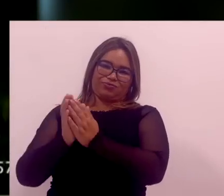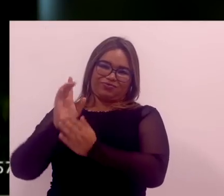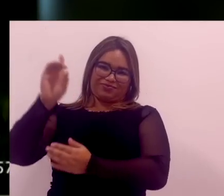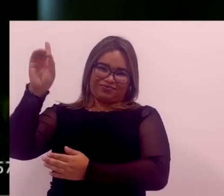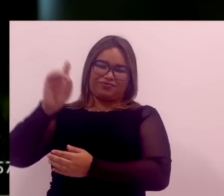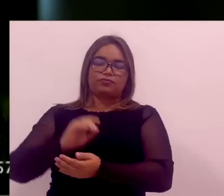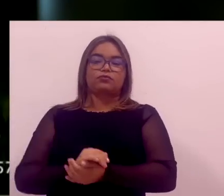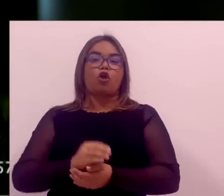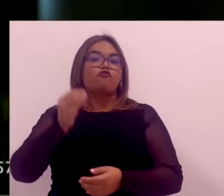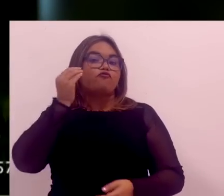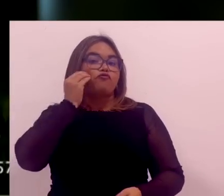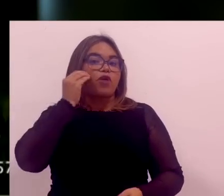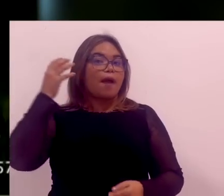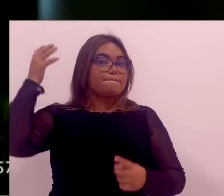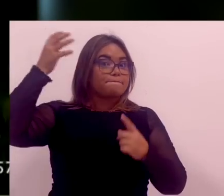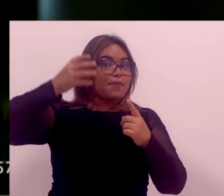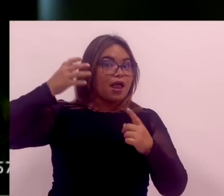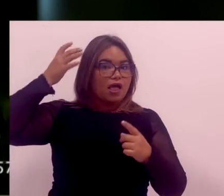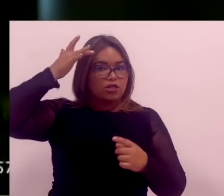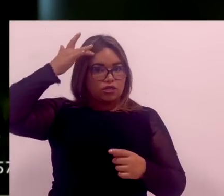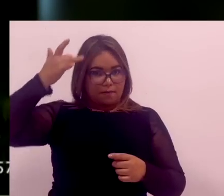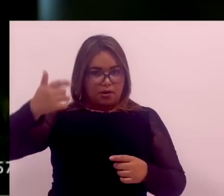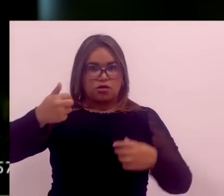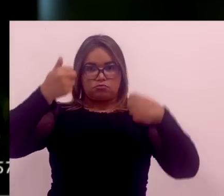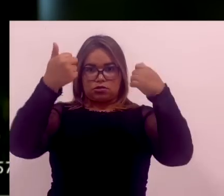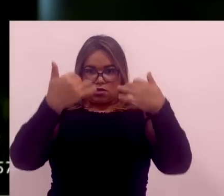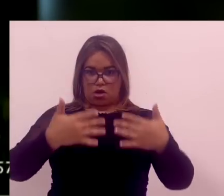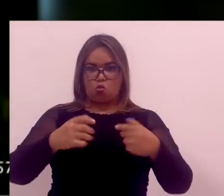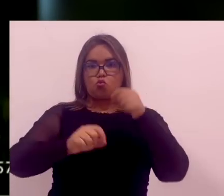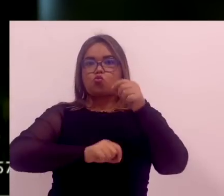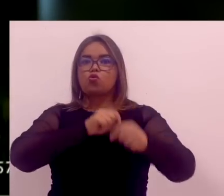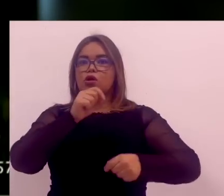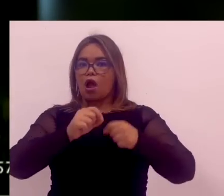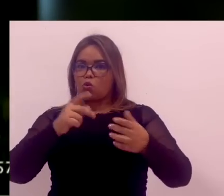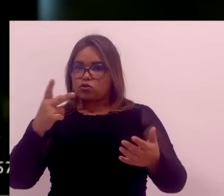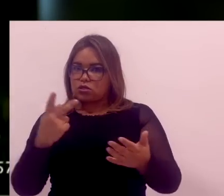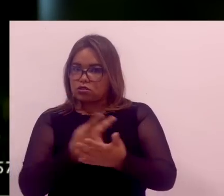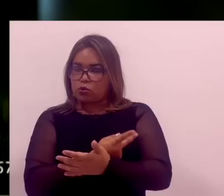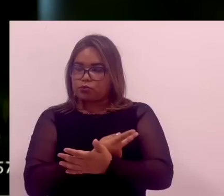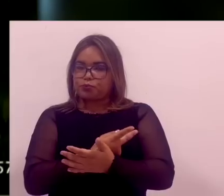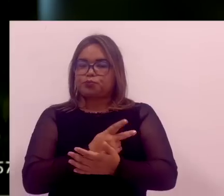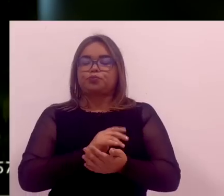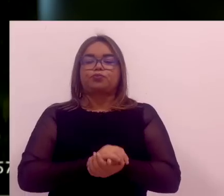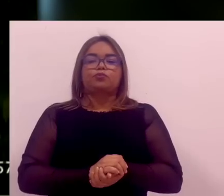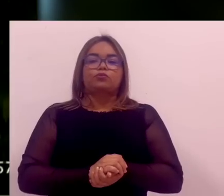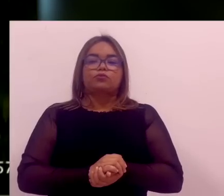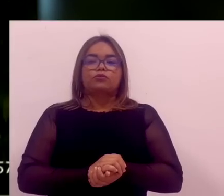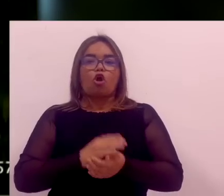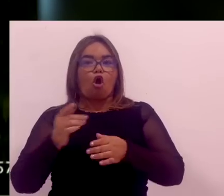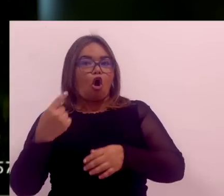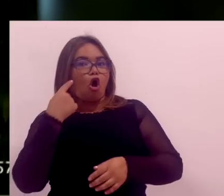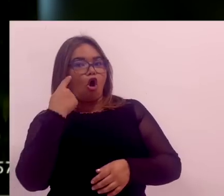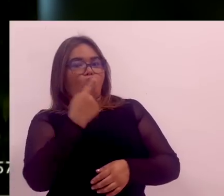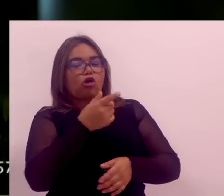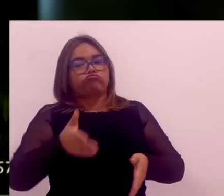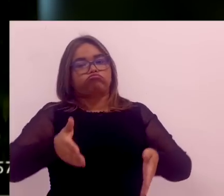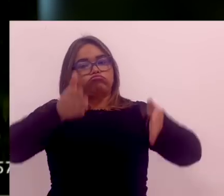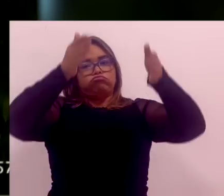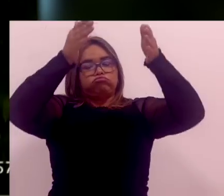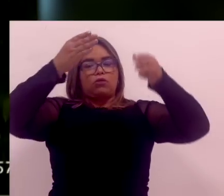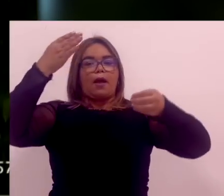Nós vamos ver na palestra de amanhã o que eles fizeram depois. Uau, inacreditável. Aqui está a Torre de